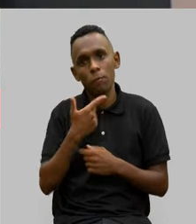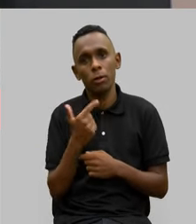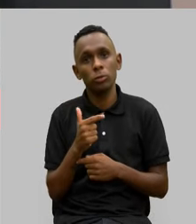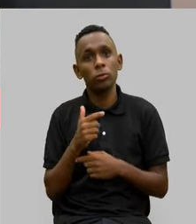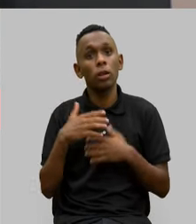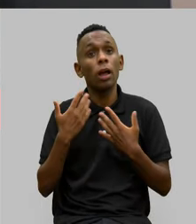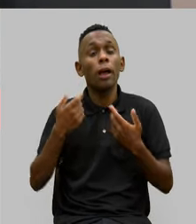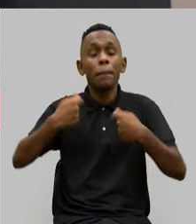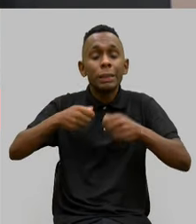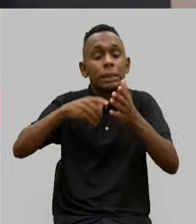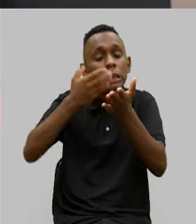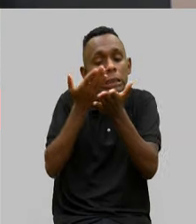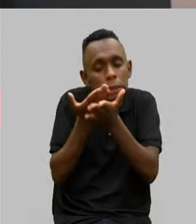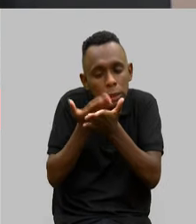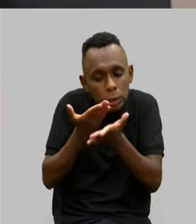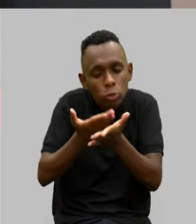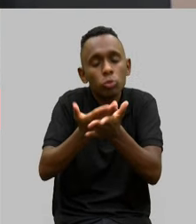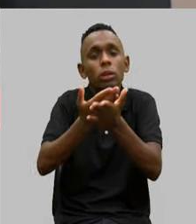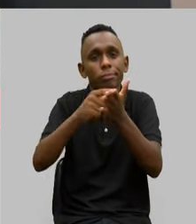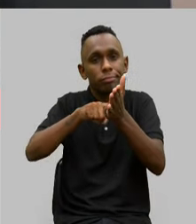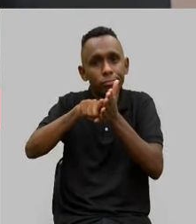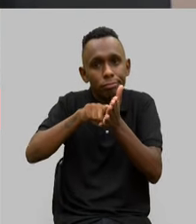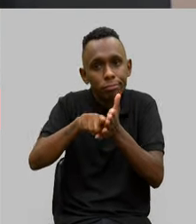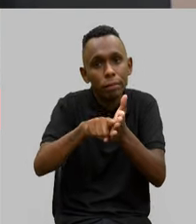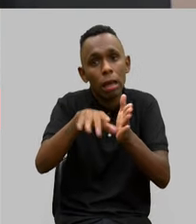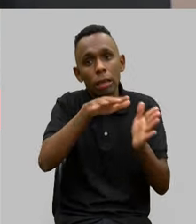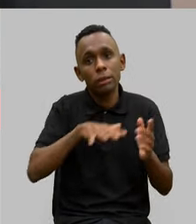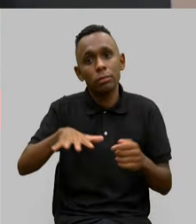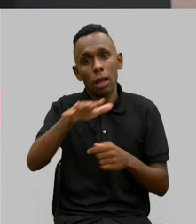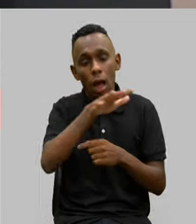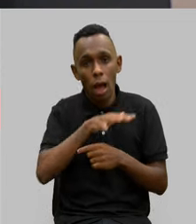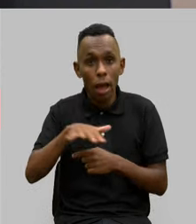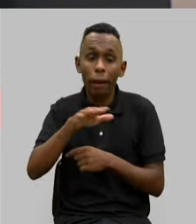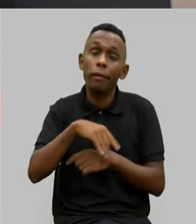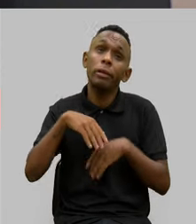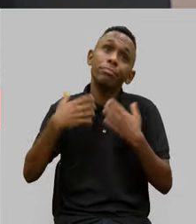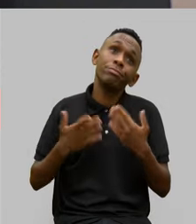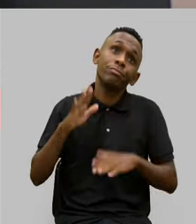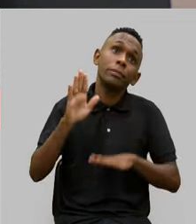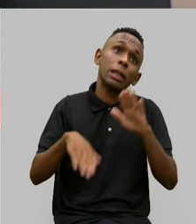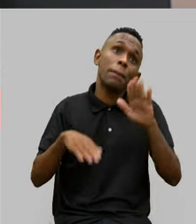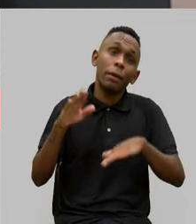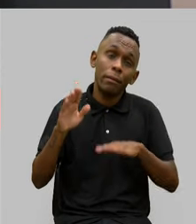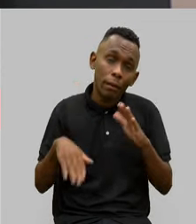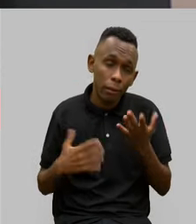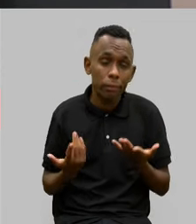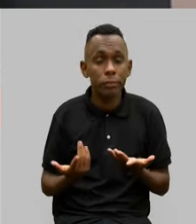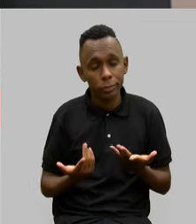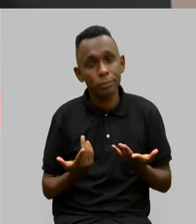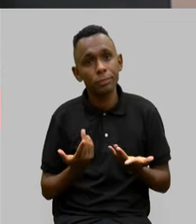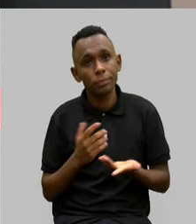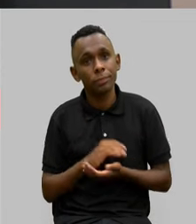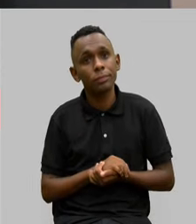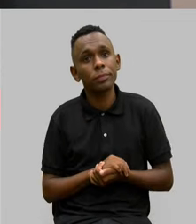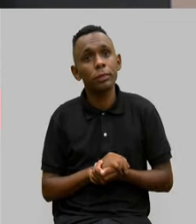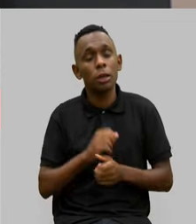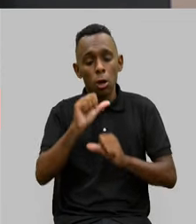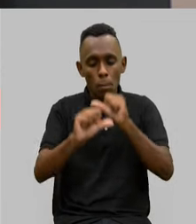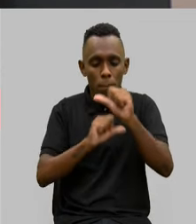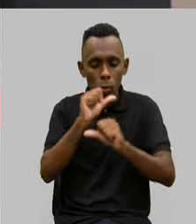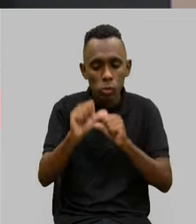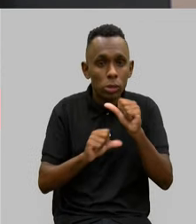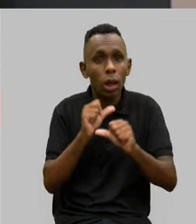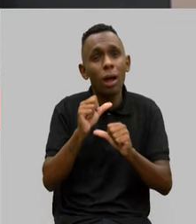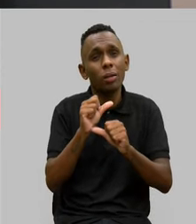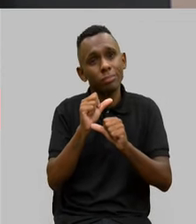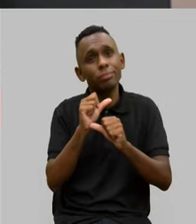estudar bastante né Essa área e talvez eh modificar um pouco